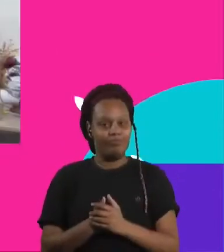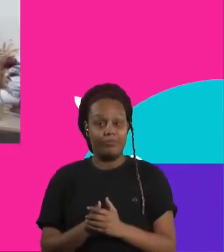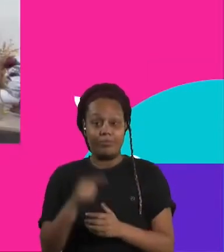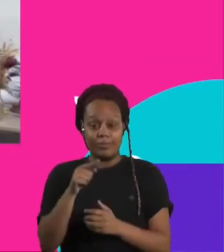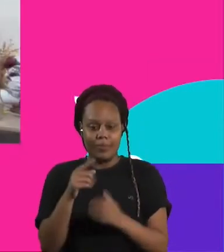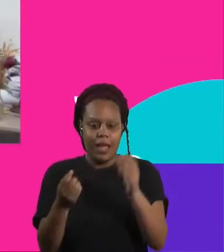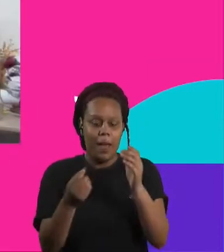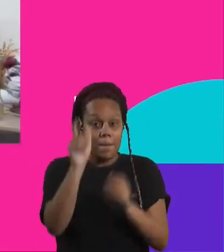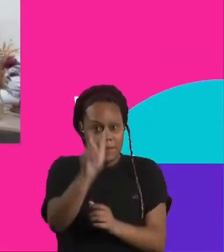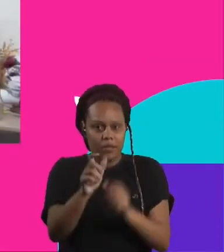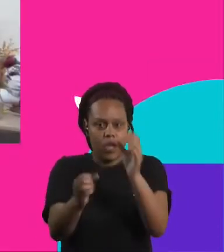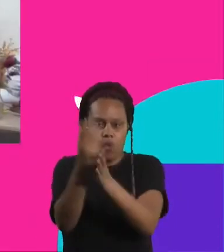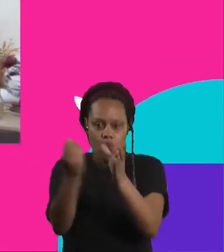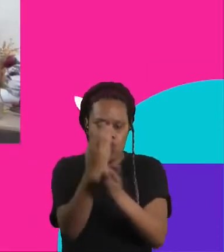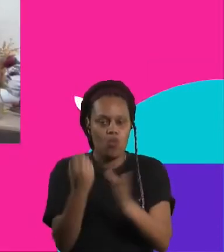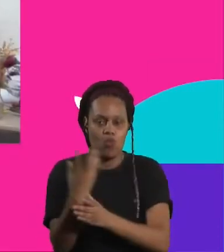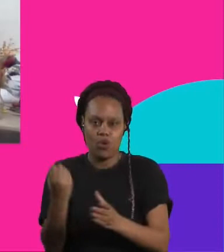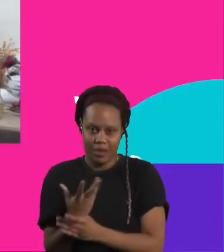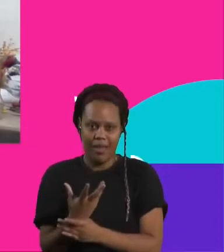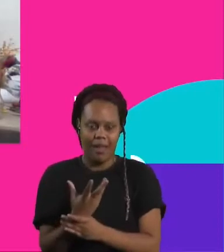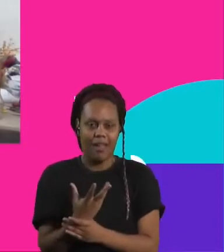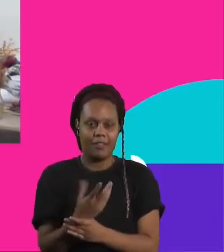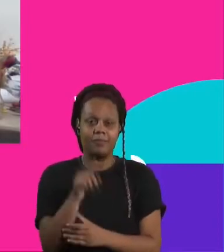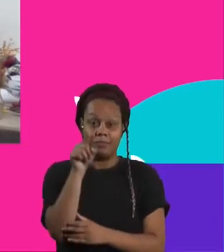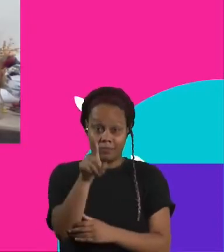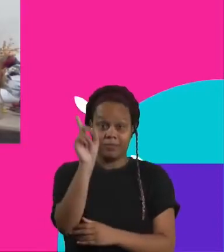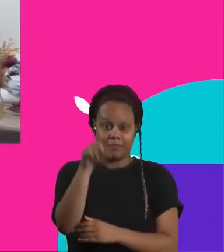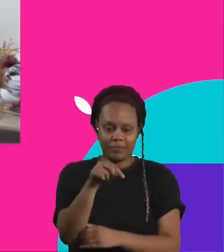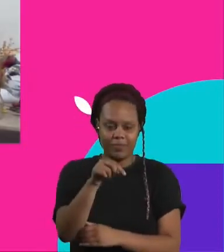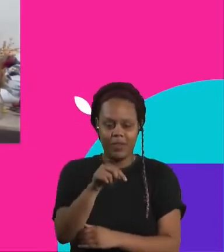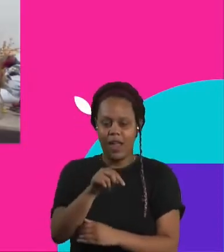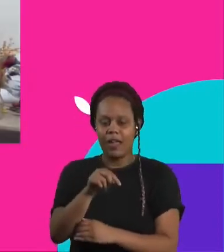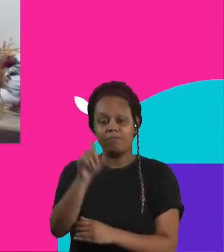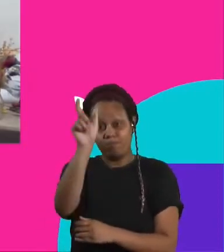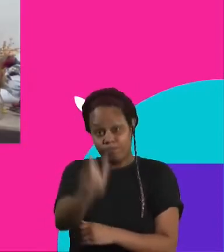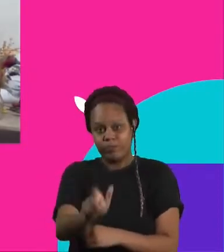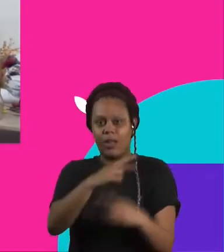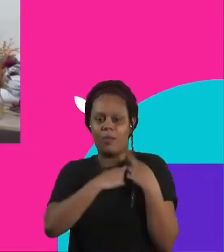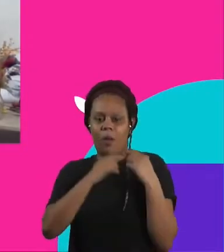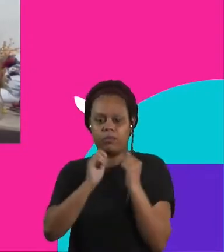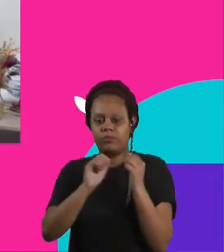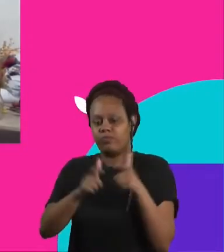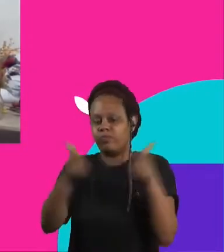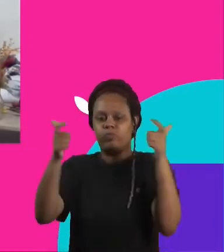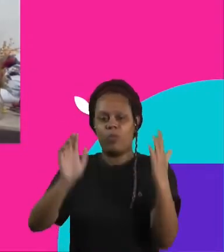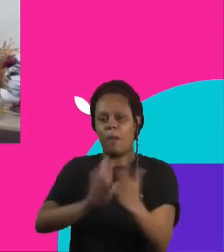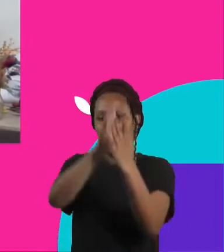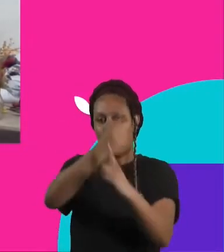desenvolver isso certamente vai ser a pessoa que vai gerar o maior impacto social indireto possível aí para o nosso campo.